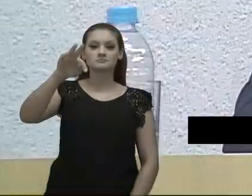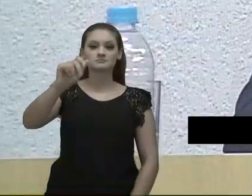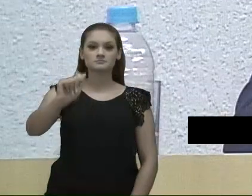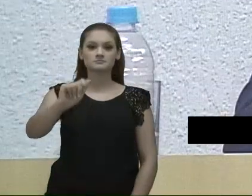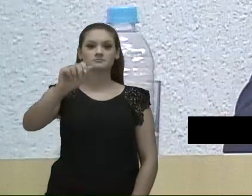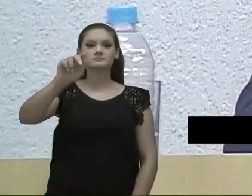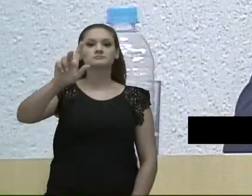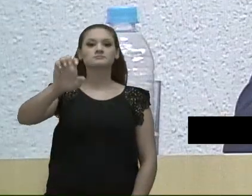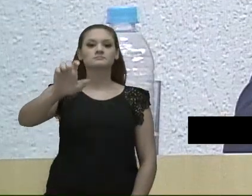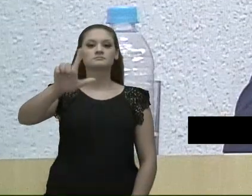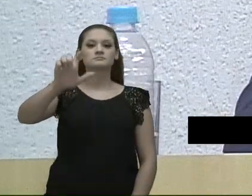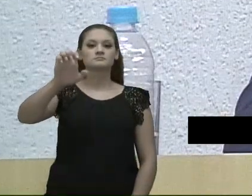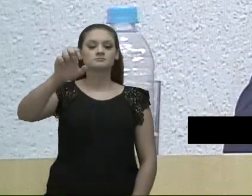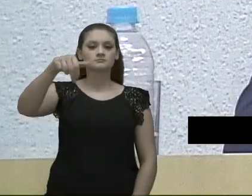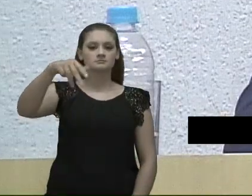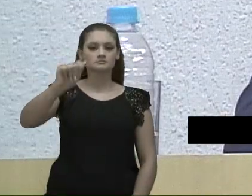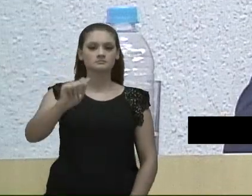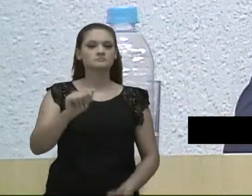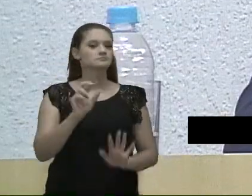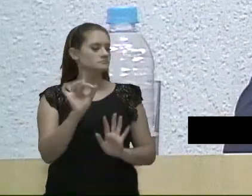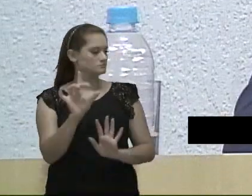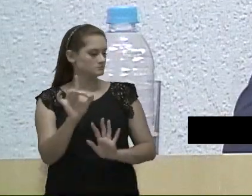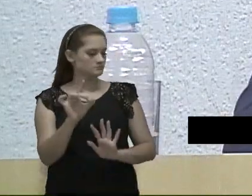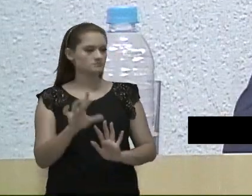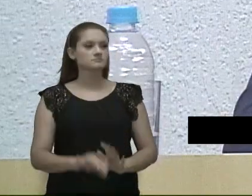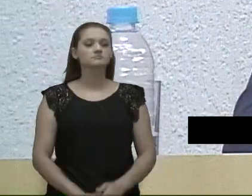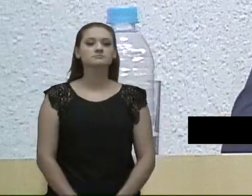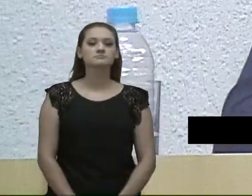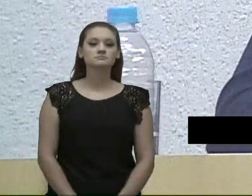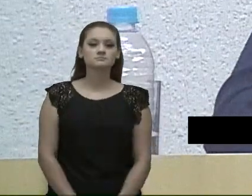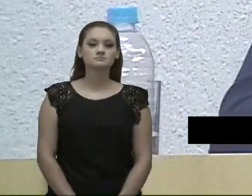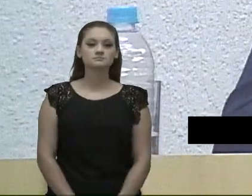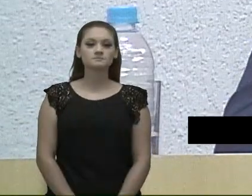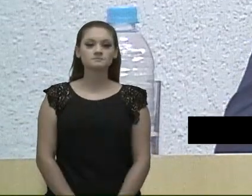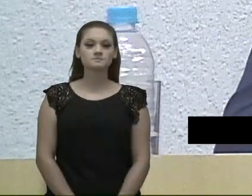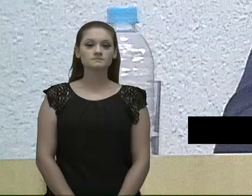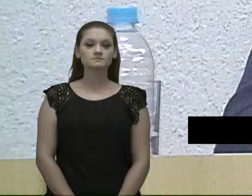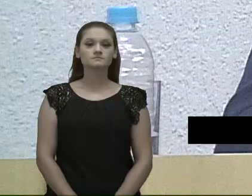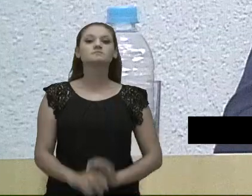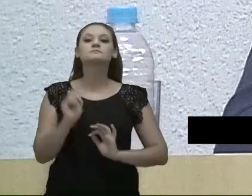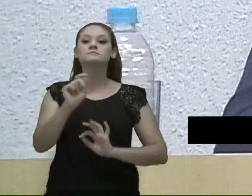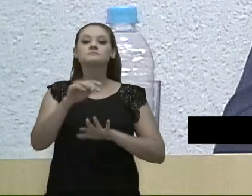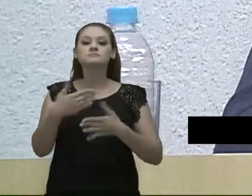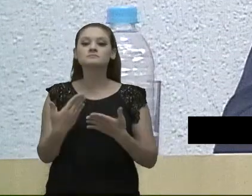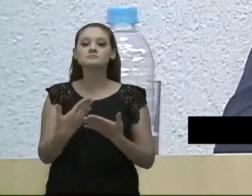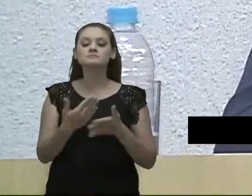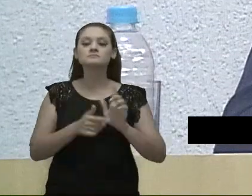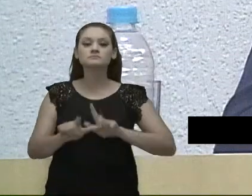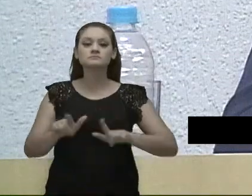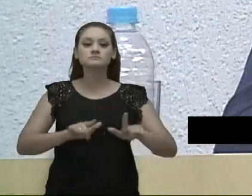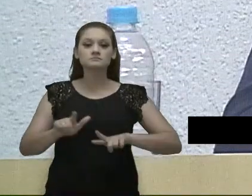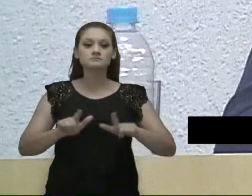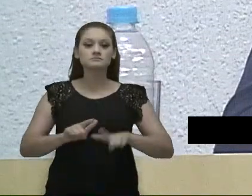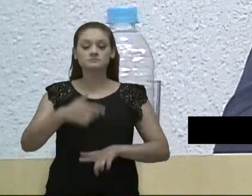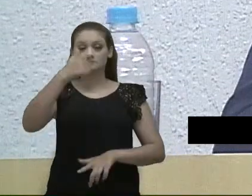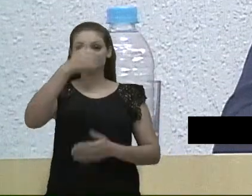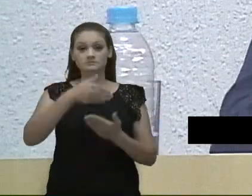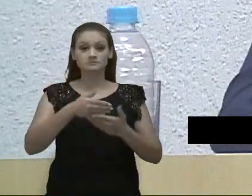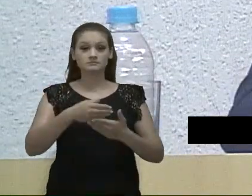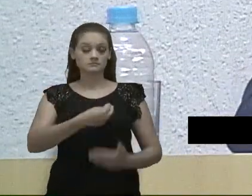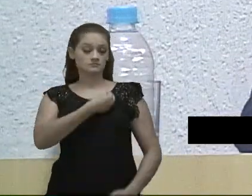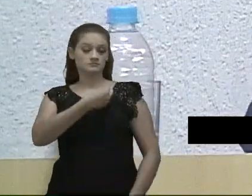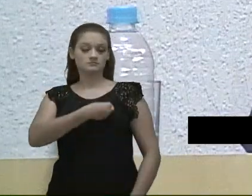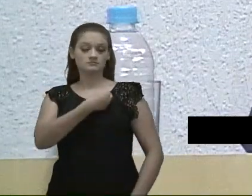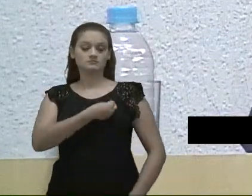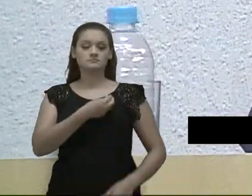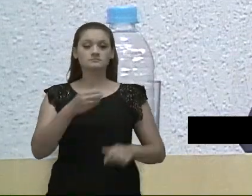Santa Helena. Mais algum ou só isso? Só esse. Só ele. Onde o senhor presta plantões presenciais e à distância